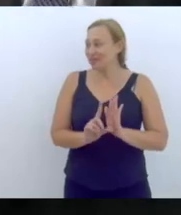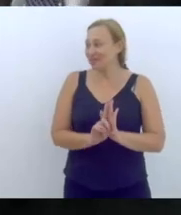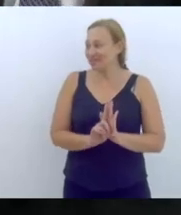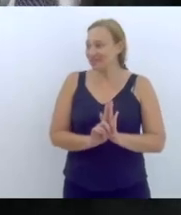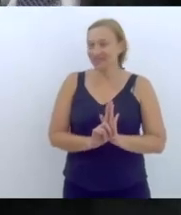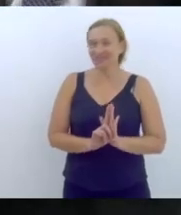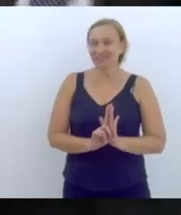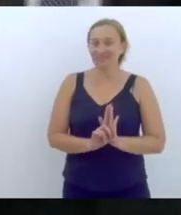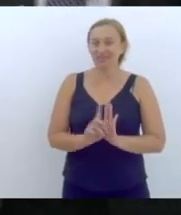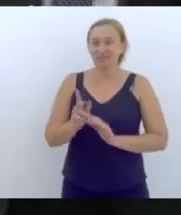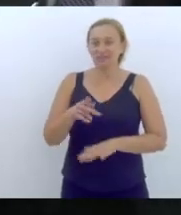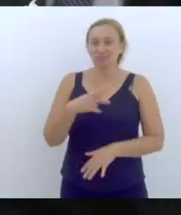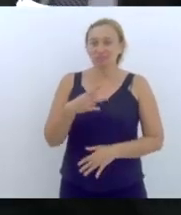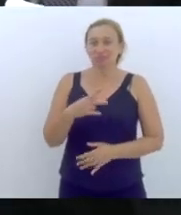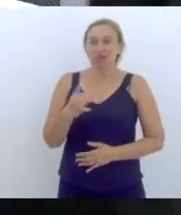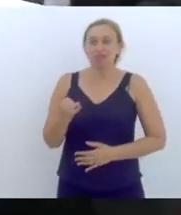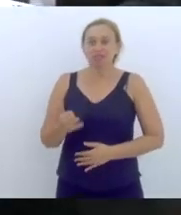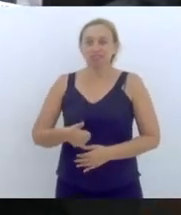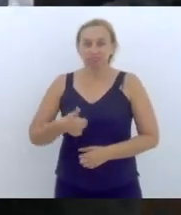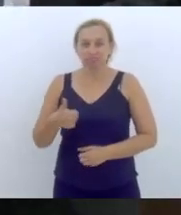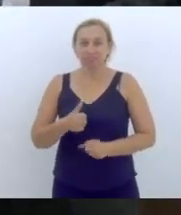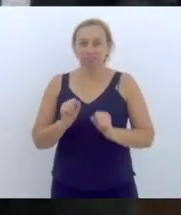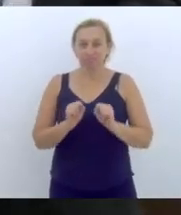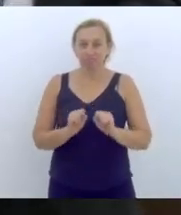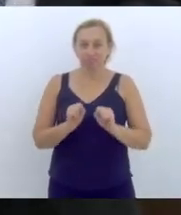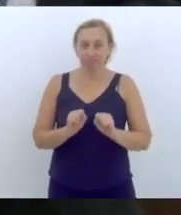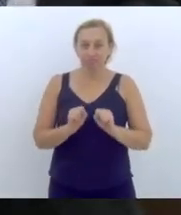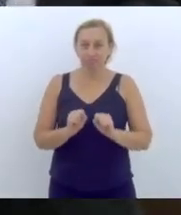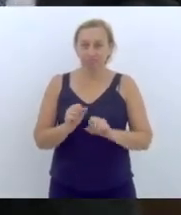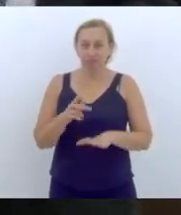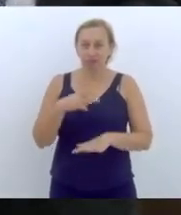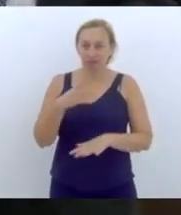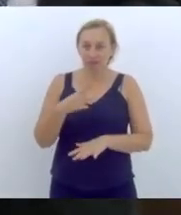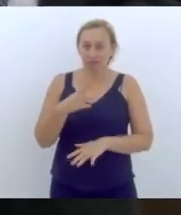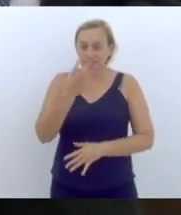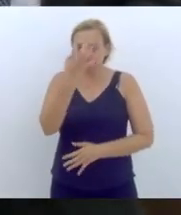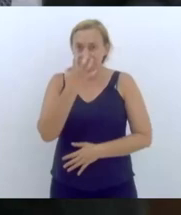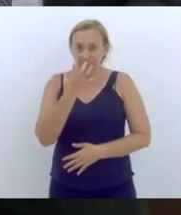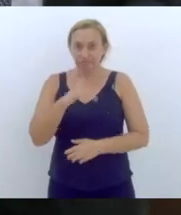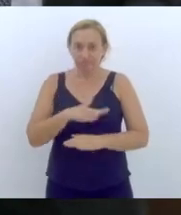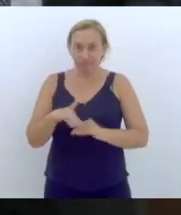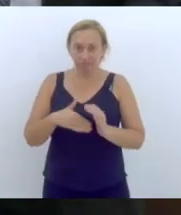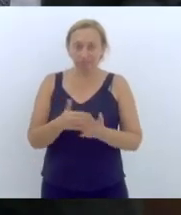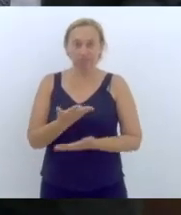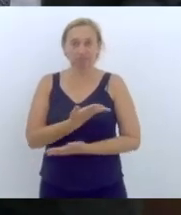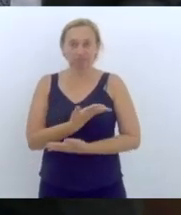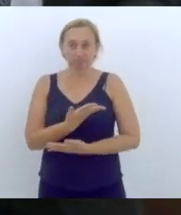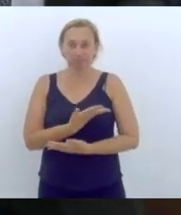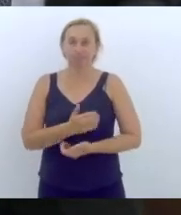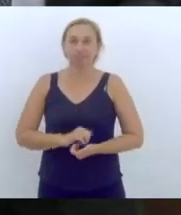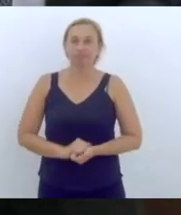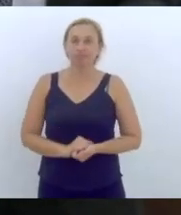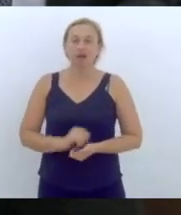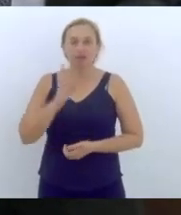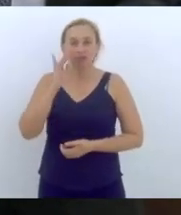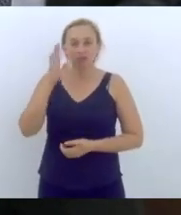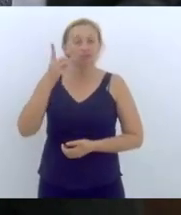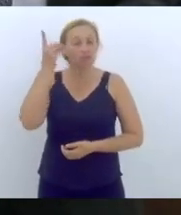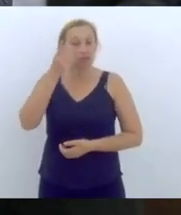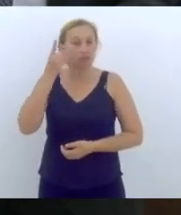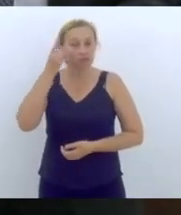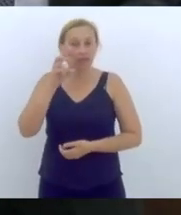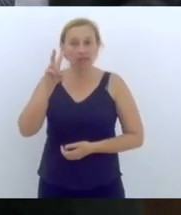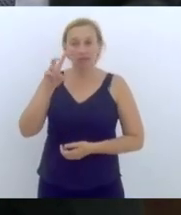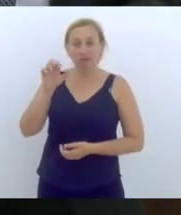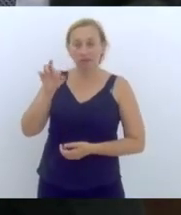Fluminense. Esse é o primeiro ponto que pode abrir um precedente muito grave para todos os colegas dessa legislatura. Imagine, deputada Verônica, daqui a